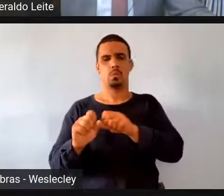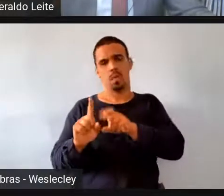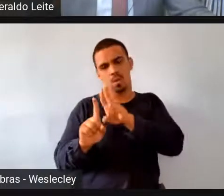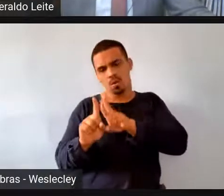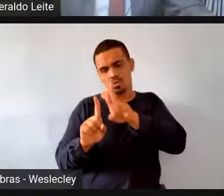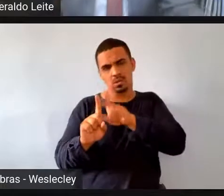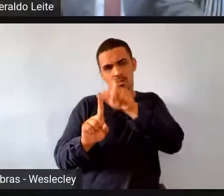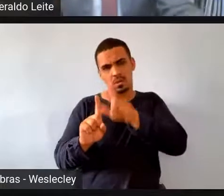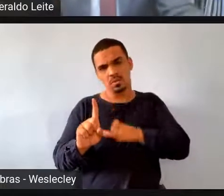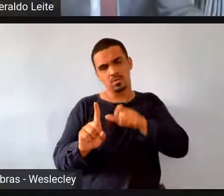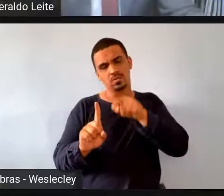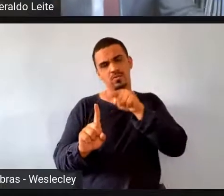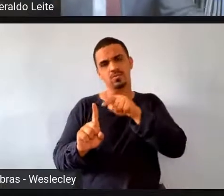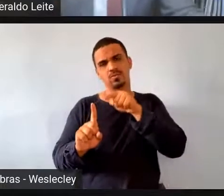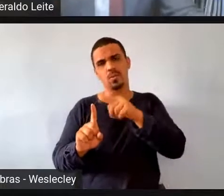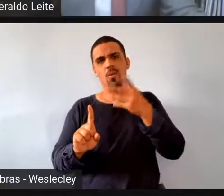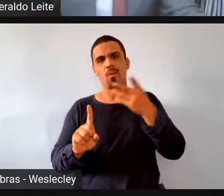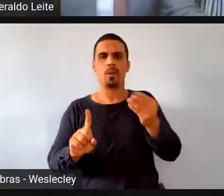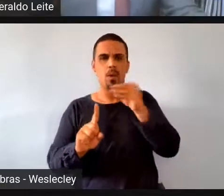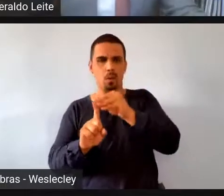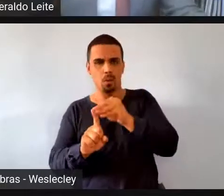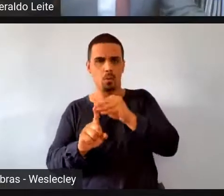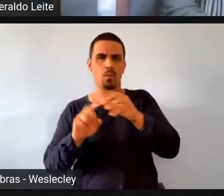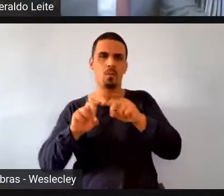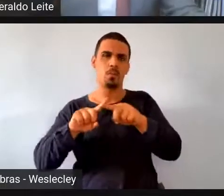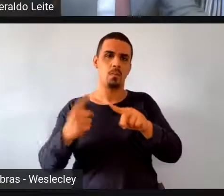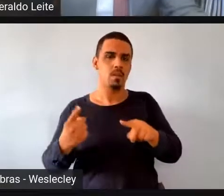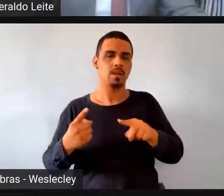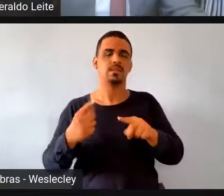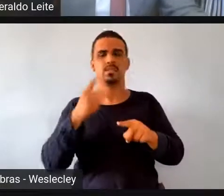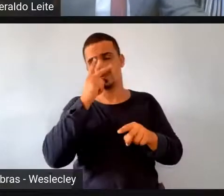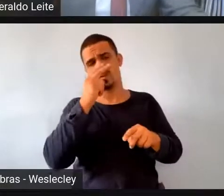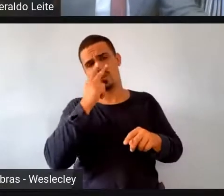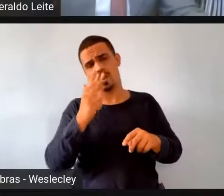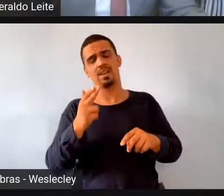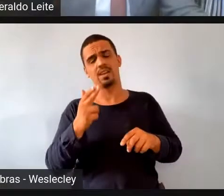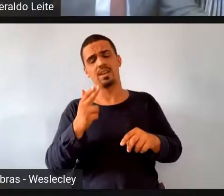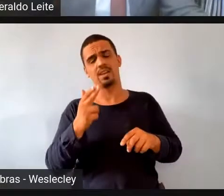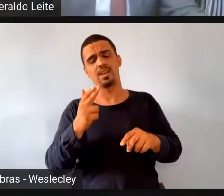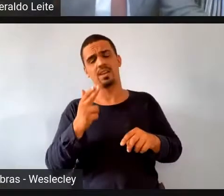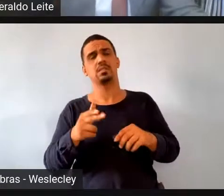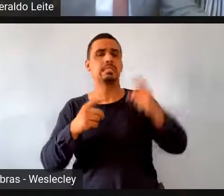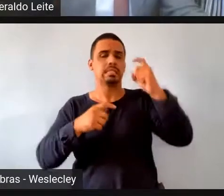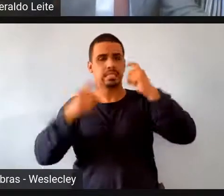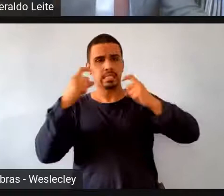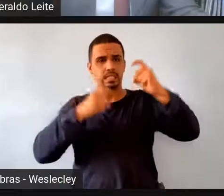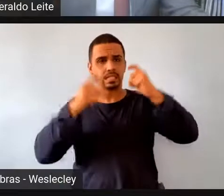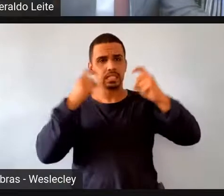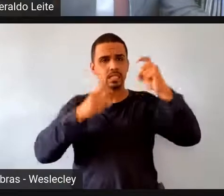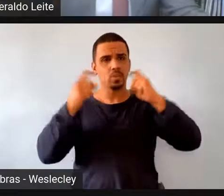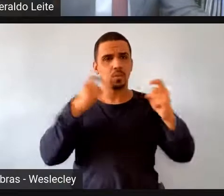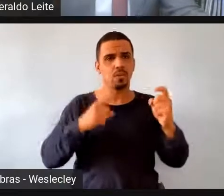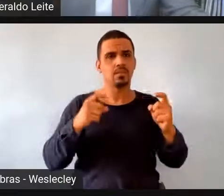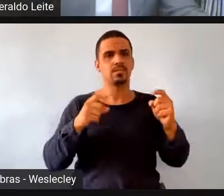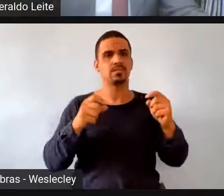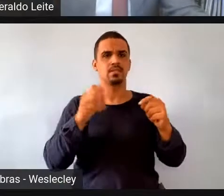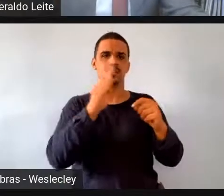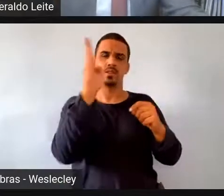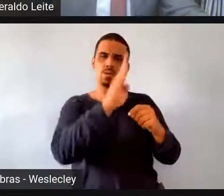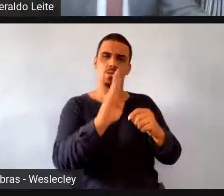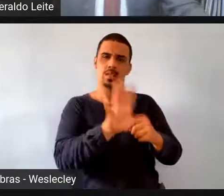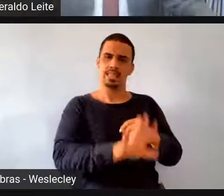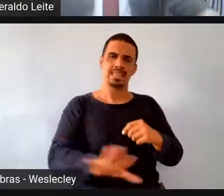acho que ainda são casos esporádicos, ainda não é um caso ainda que gere preocupação, assim, nacional.